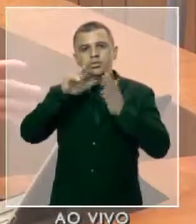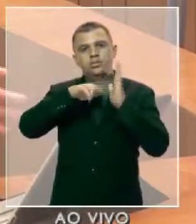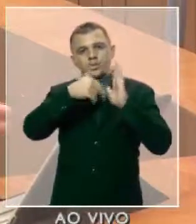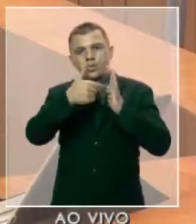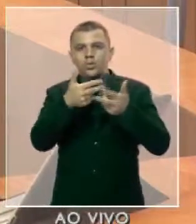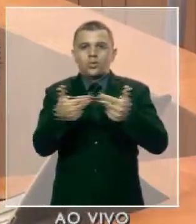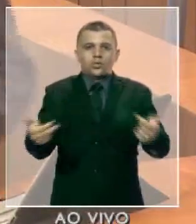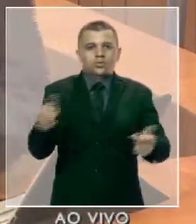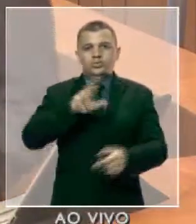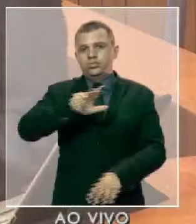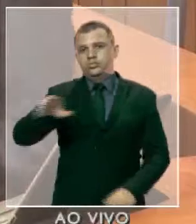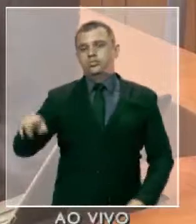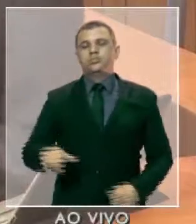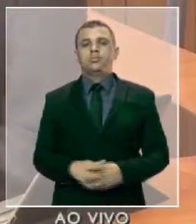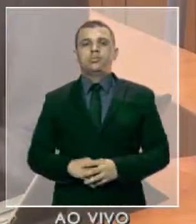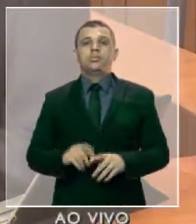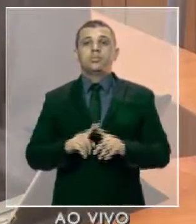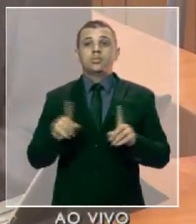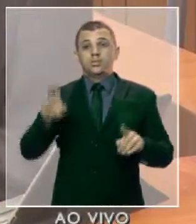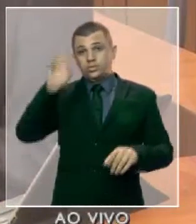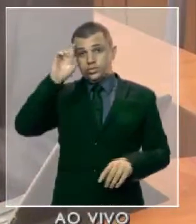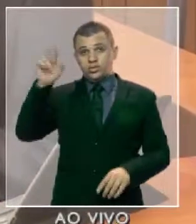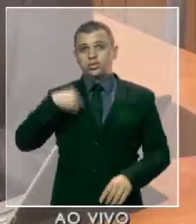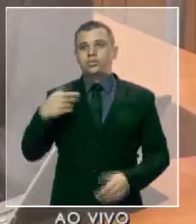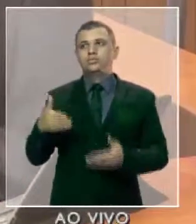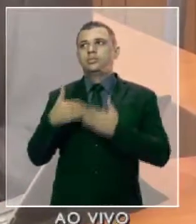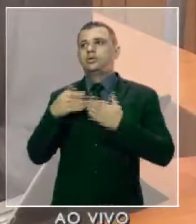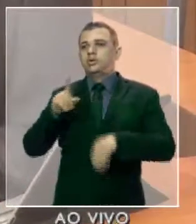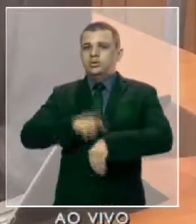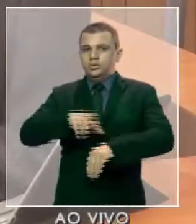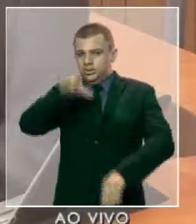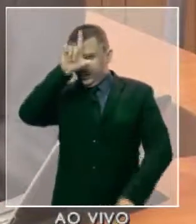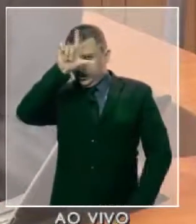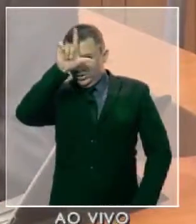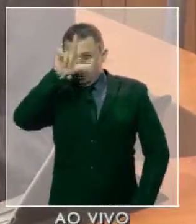arte. Mas, senhor presidente, pelo tempo da liderança,